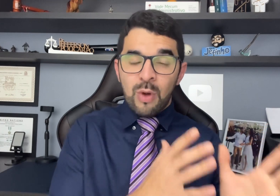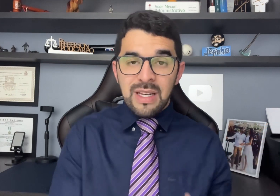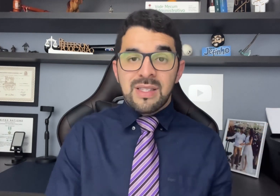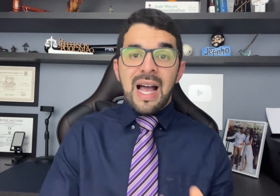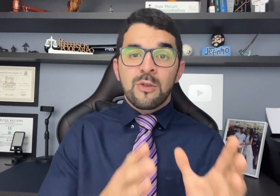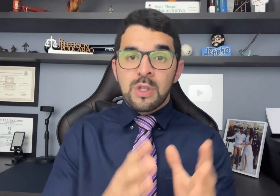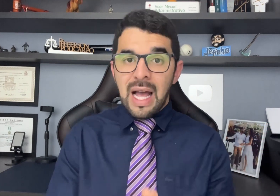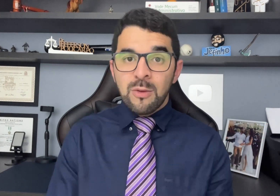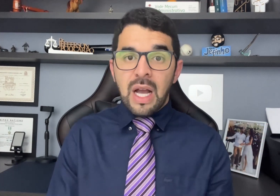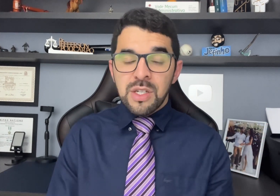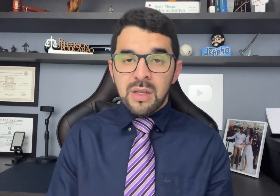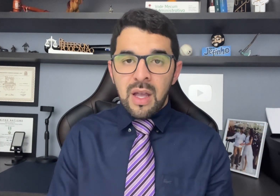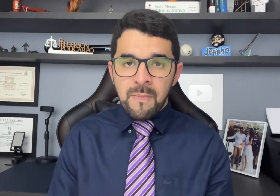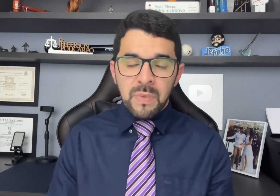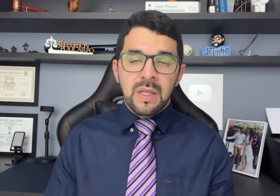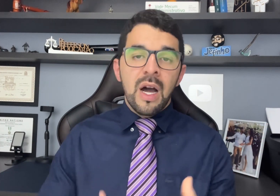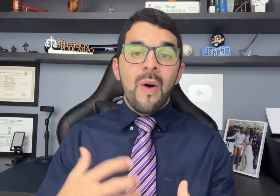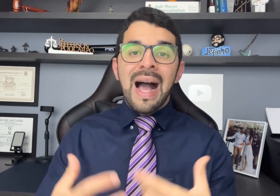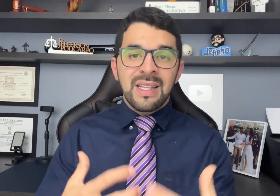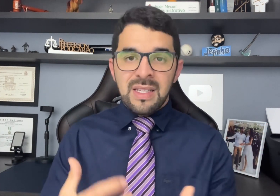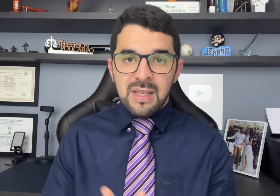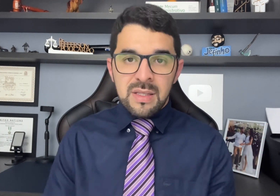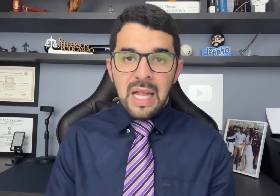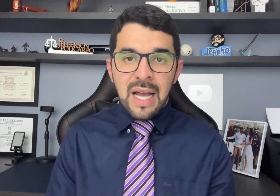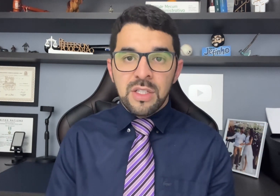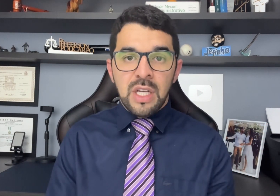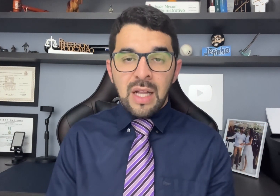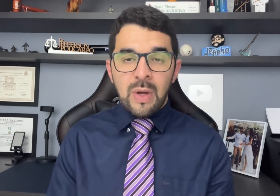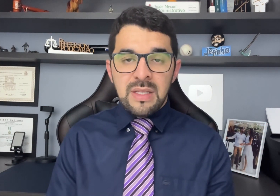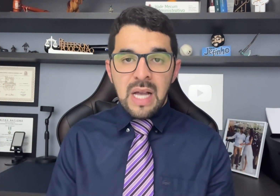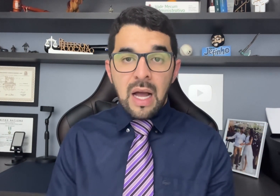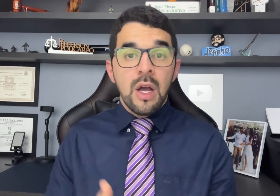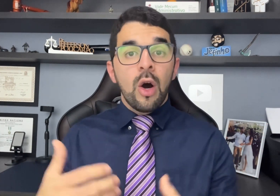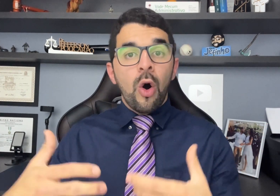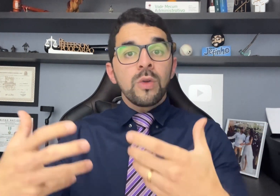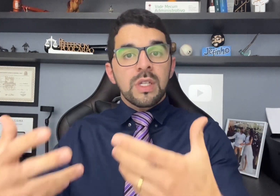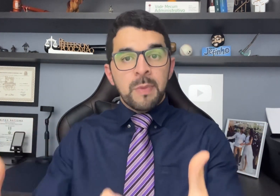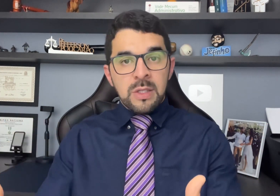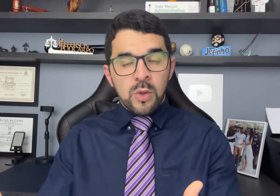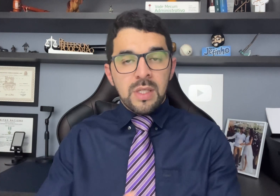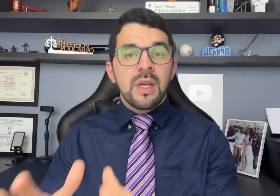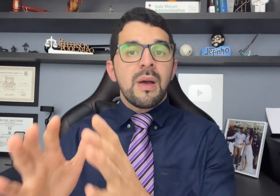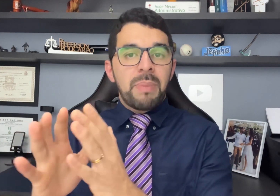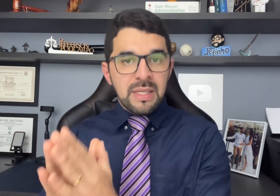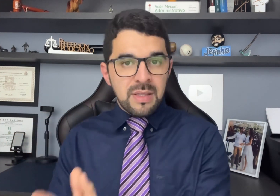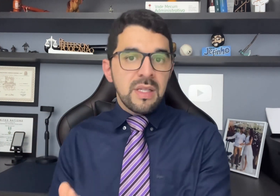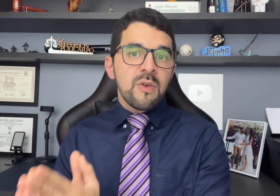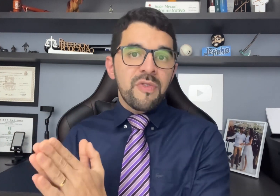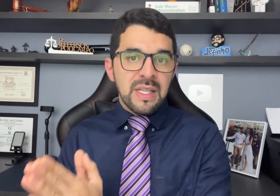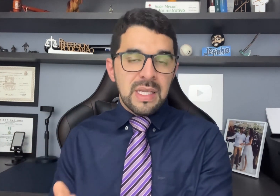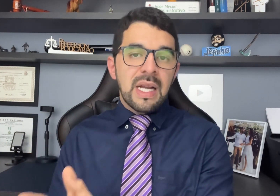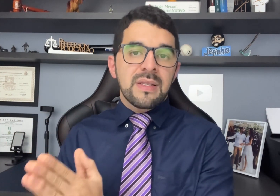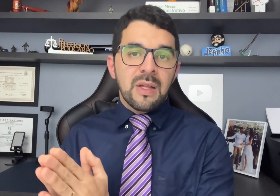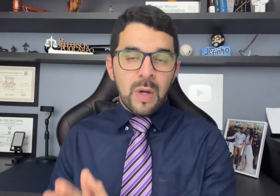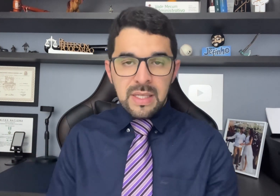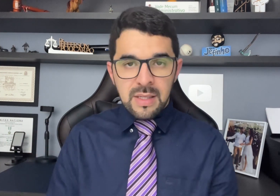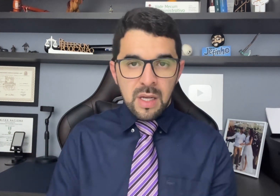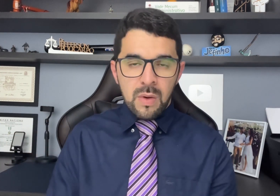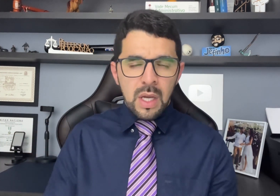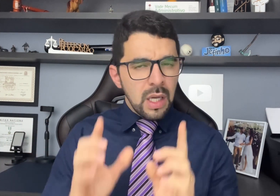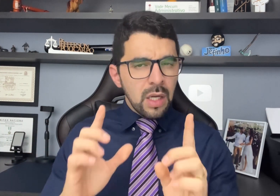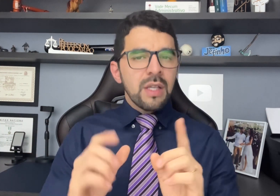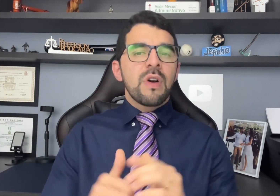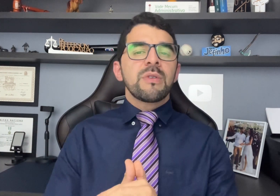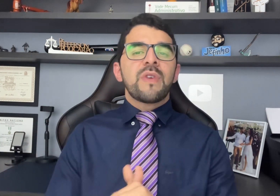dados atualizados lá no Caixa Tem. Não há necessidade de atualizar. Outras pessoas precisam fazer essa